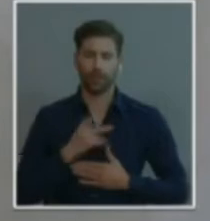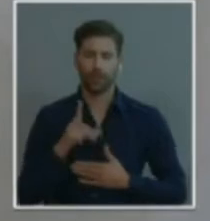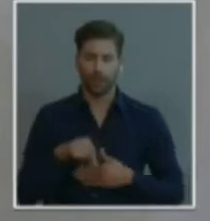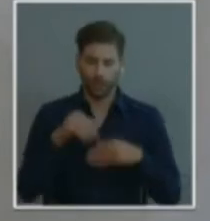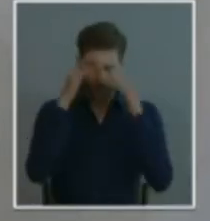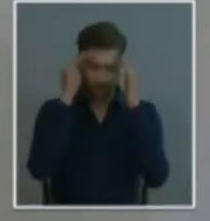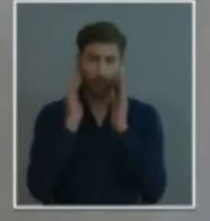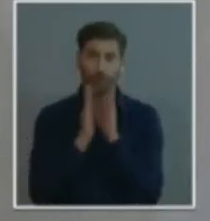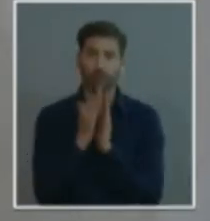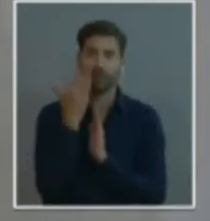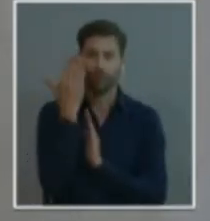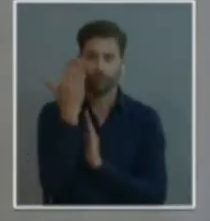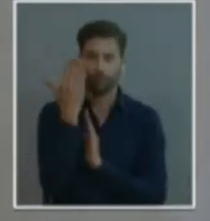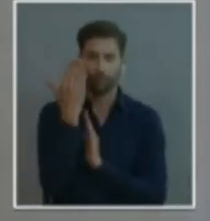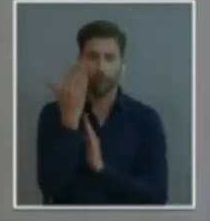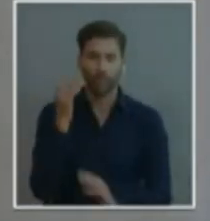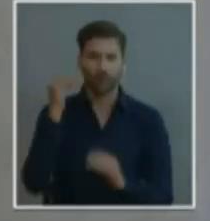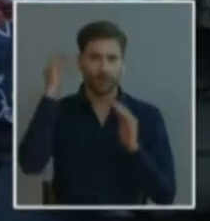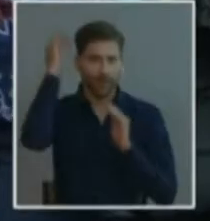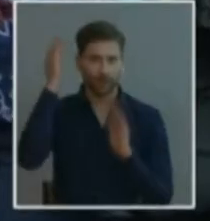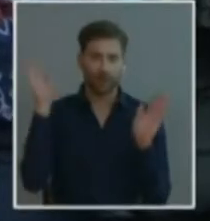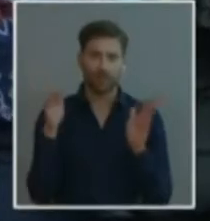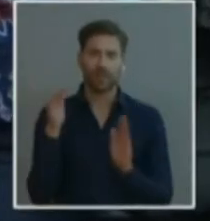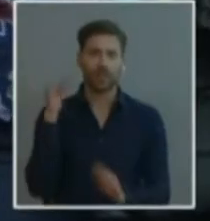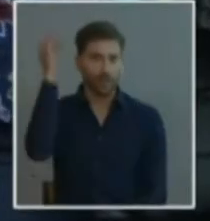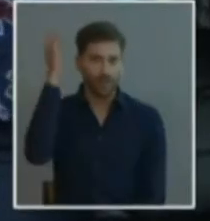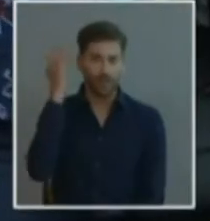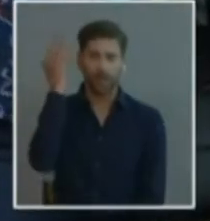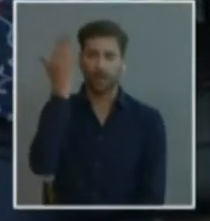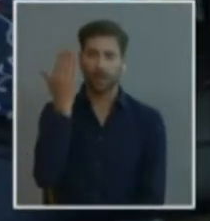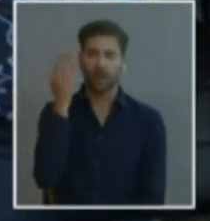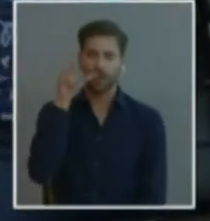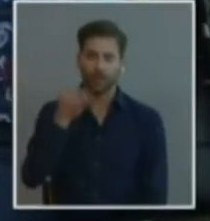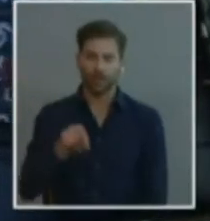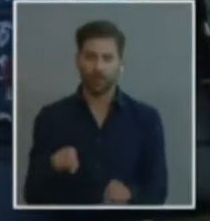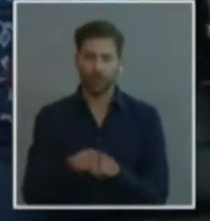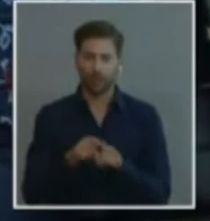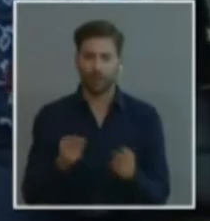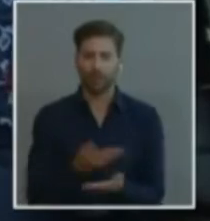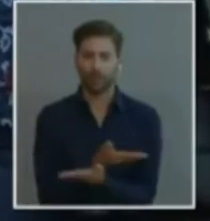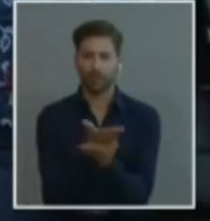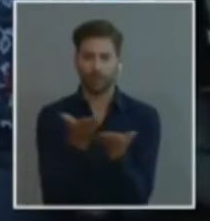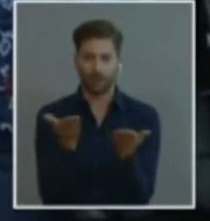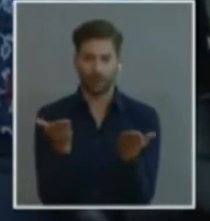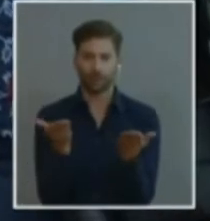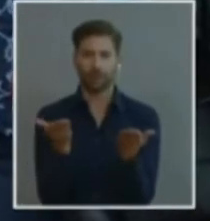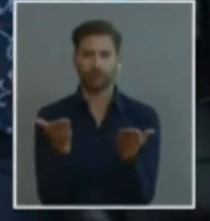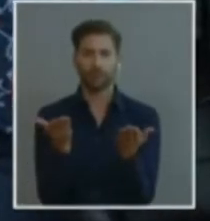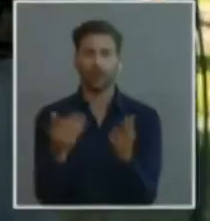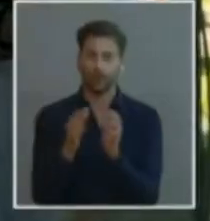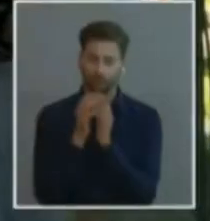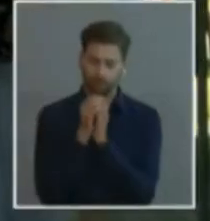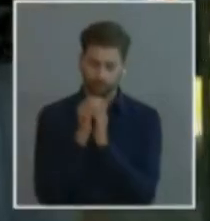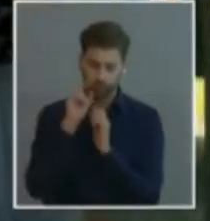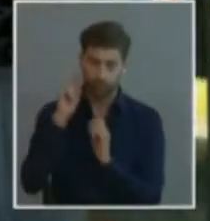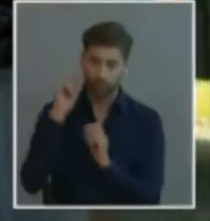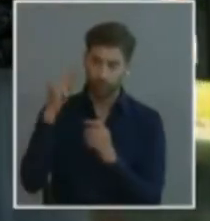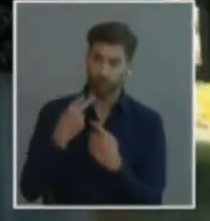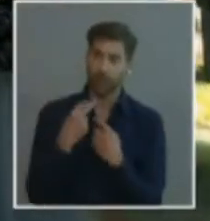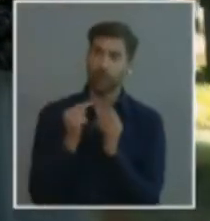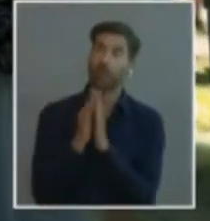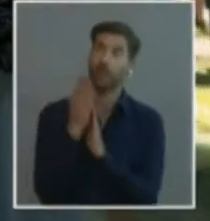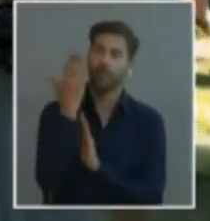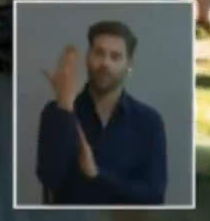e peço à Virgem Maria, aos anjos e santos, e a vós, irmãos, que rogueis por mim a Deus